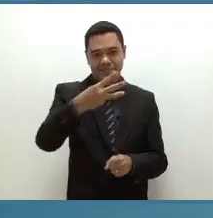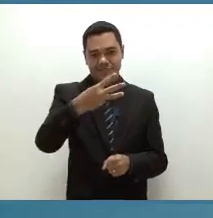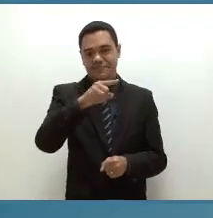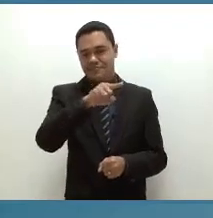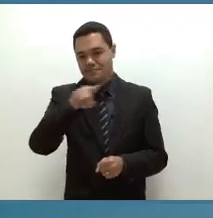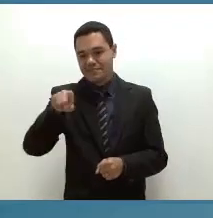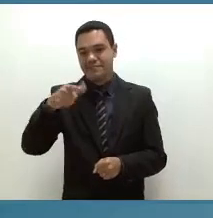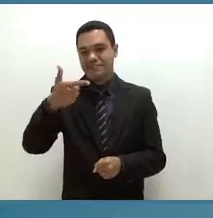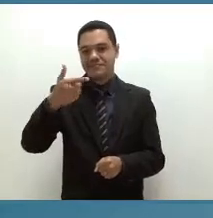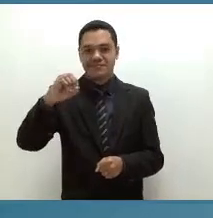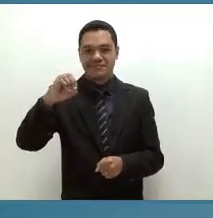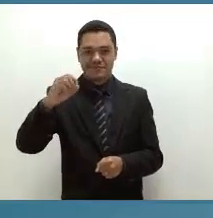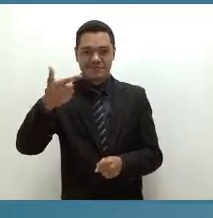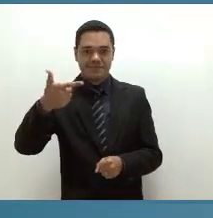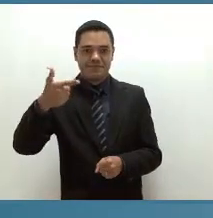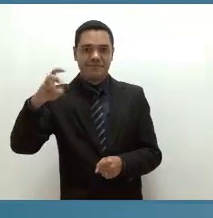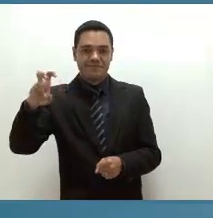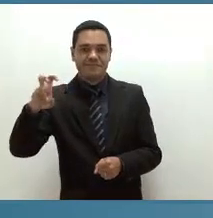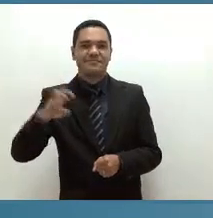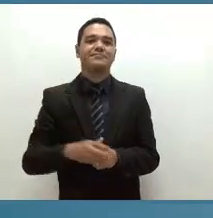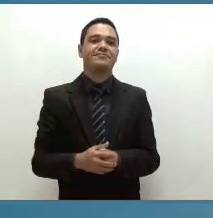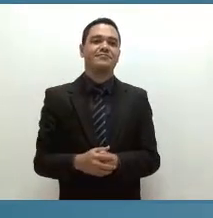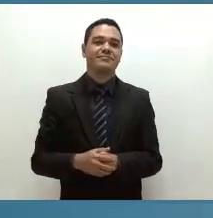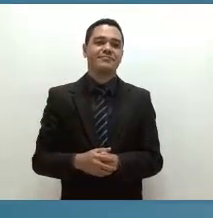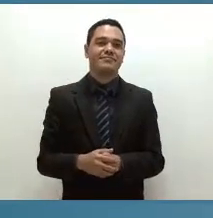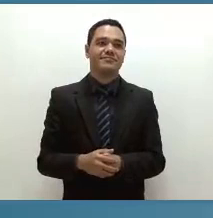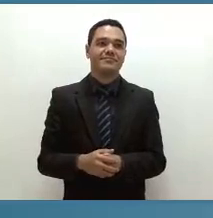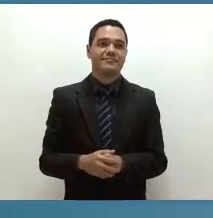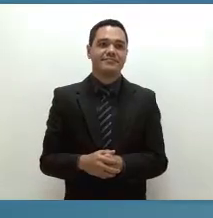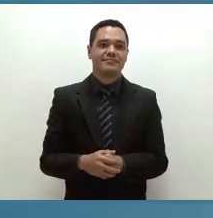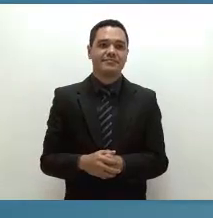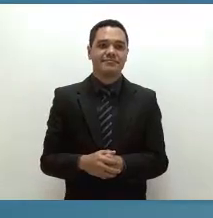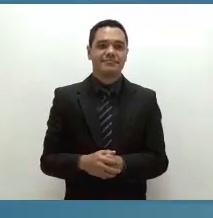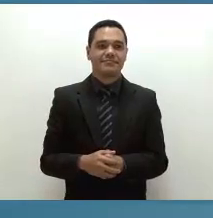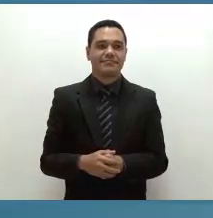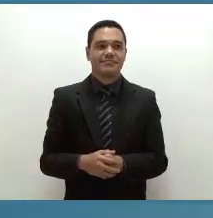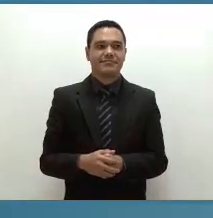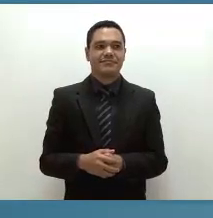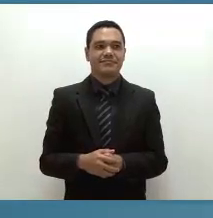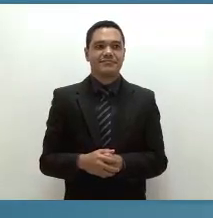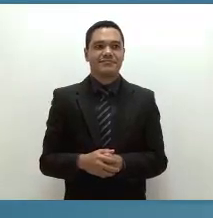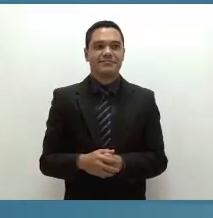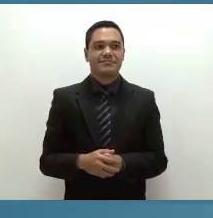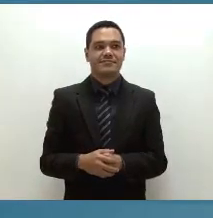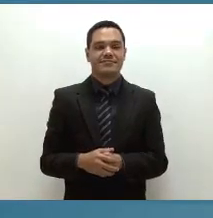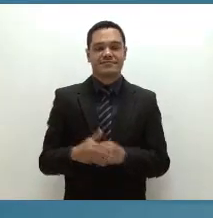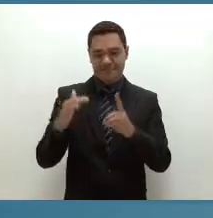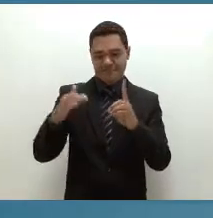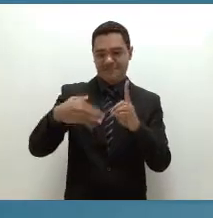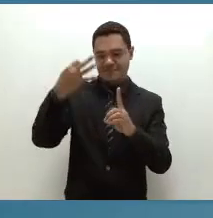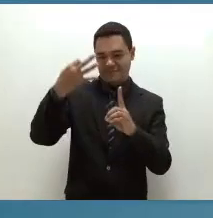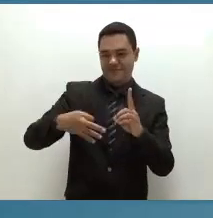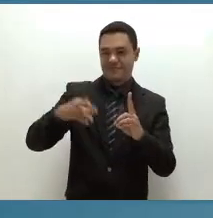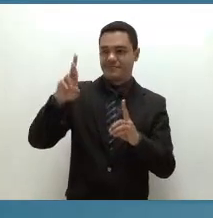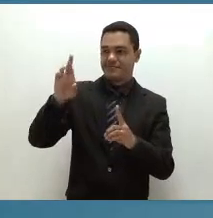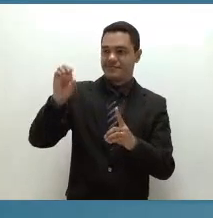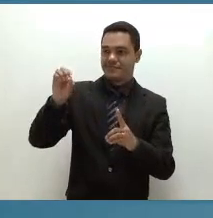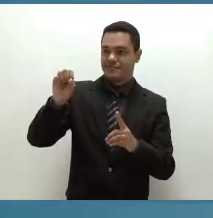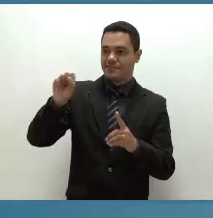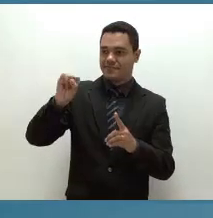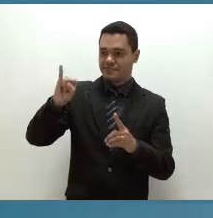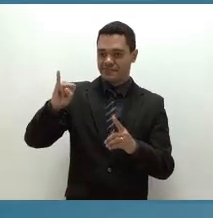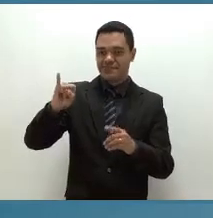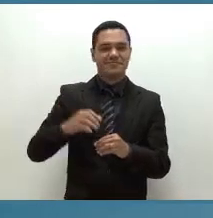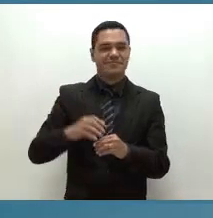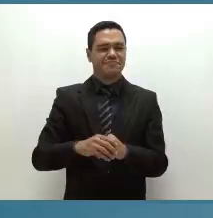Desembargadora Rosi Maria Gomes de Faria. Vossa Excelência concorre? Não, excelência. E sigo